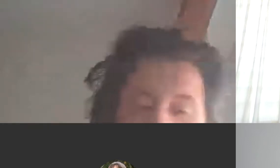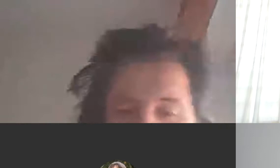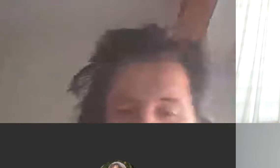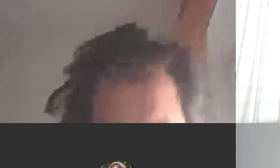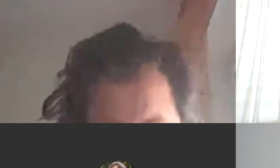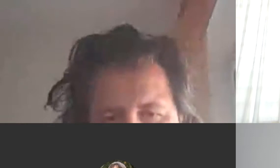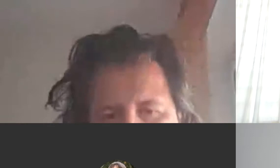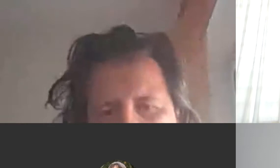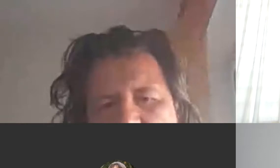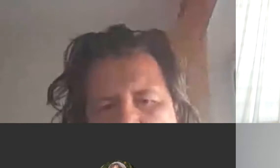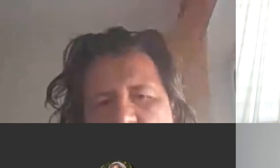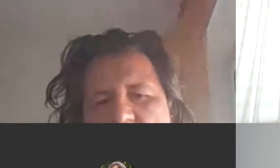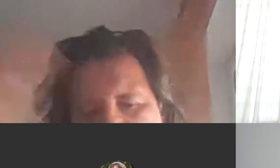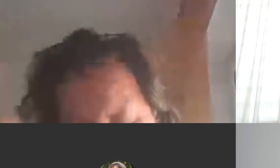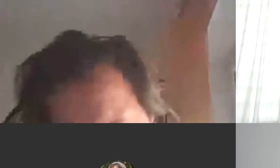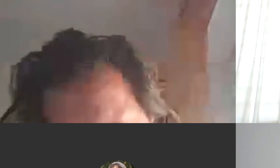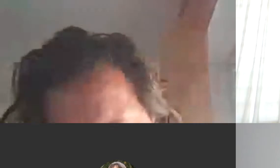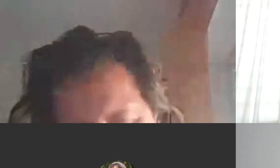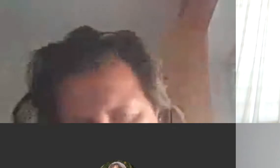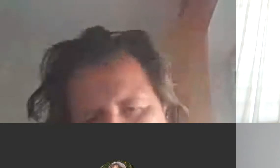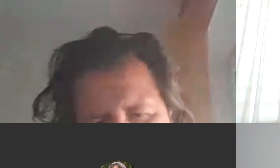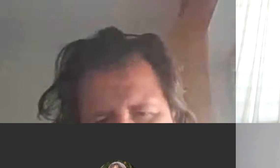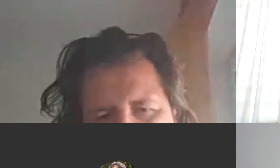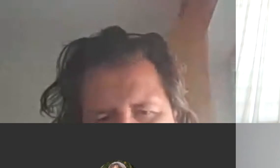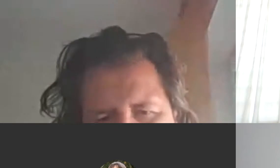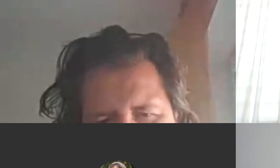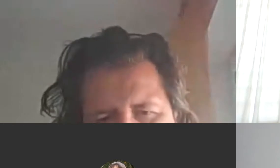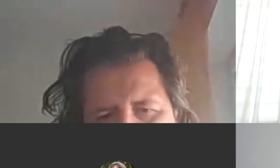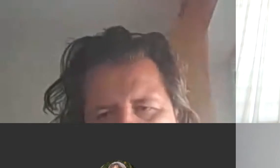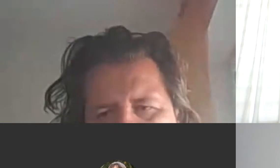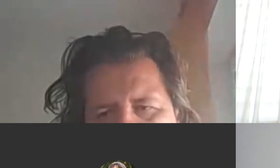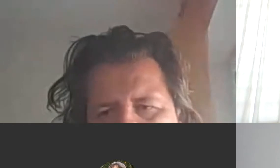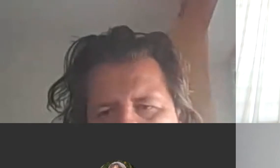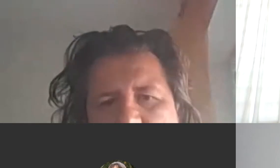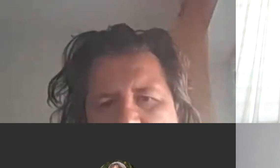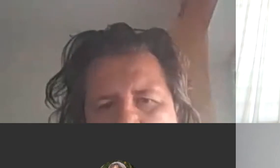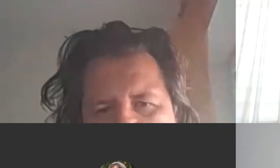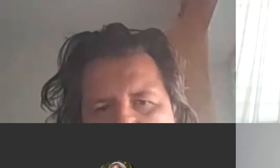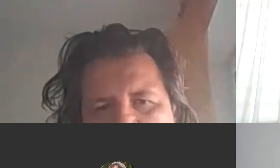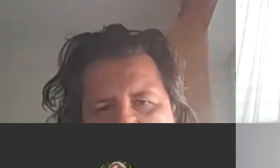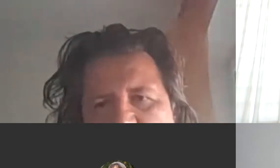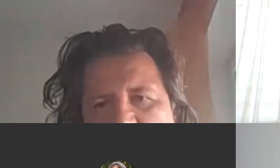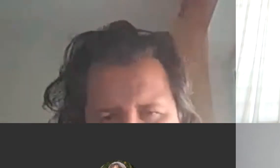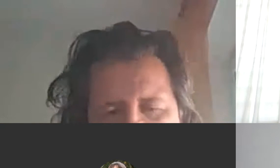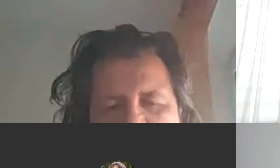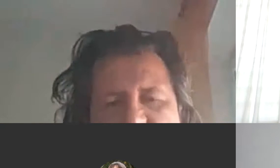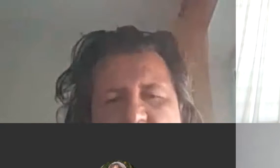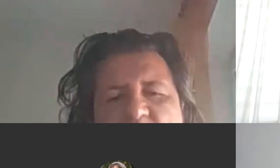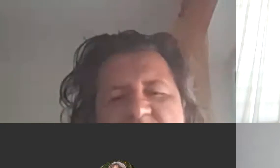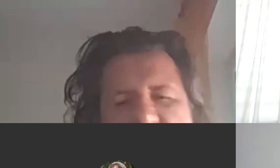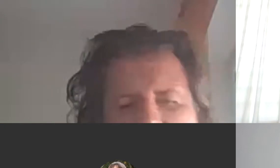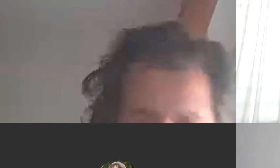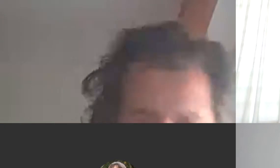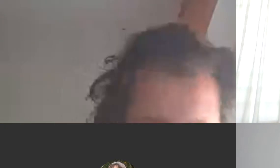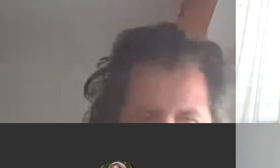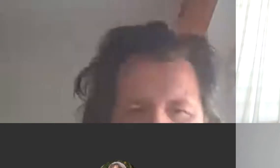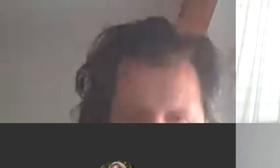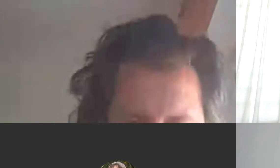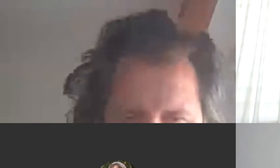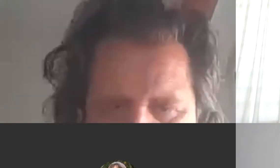receber informações, produzem conteúdo, criam um ambiente de interação, quando os membros dessas plataformas vão